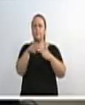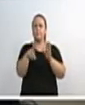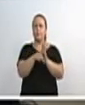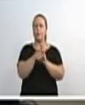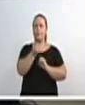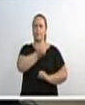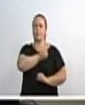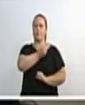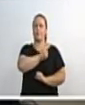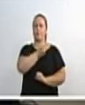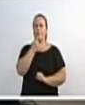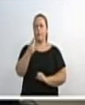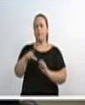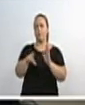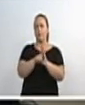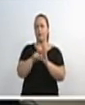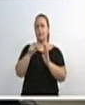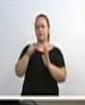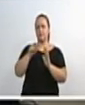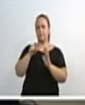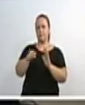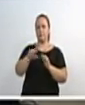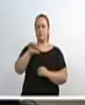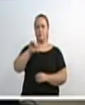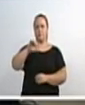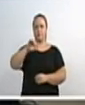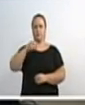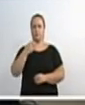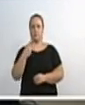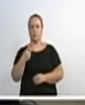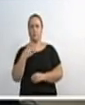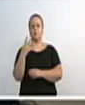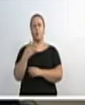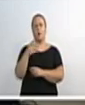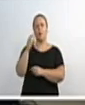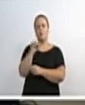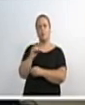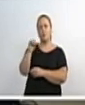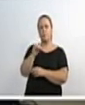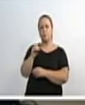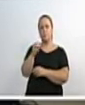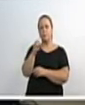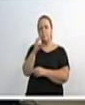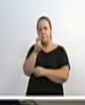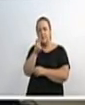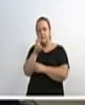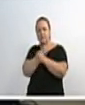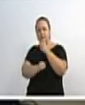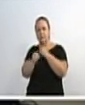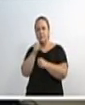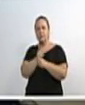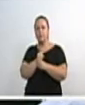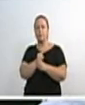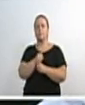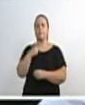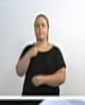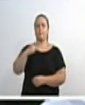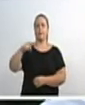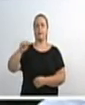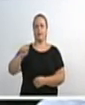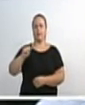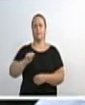número 7.902, de 4 de outubro de 2013, PPA. Em